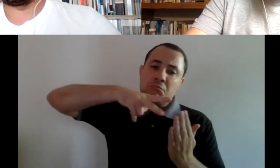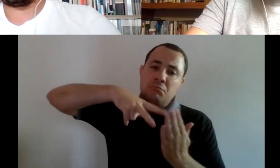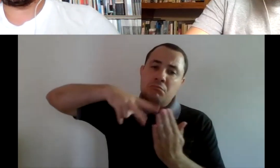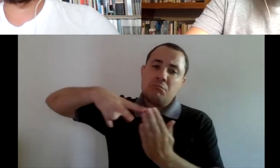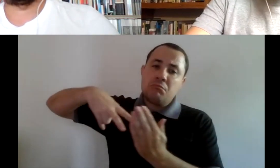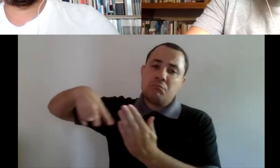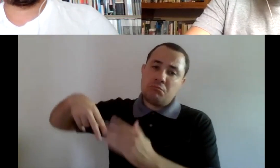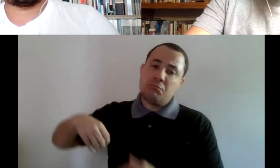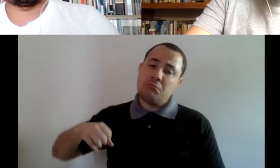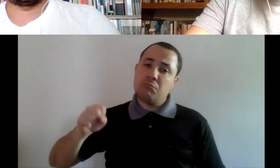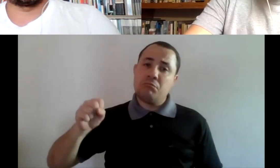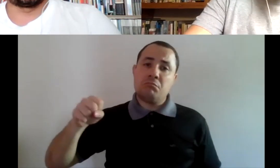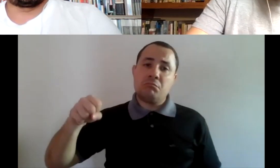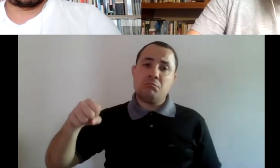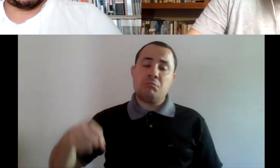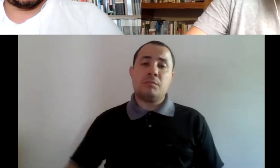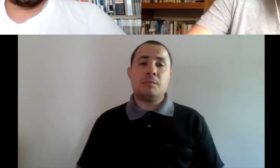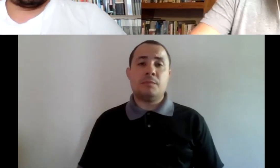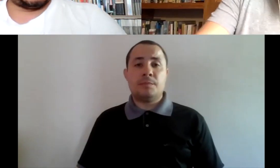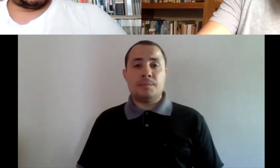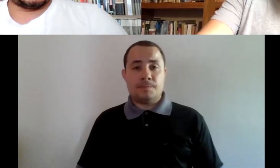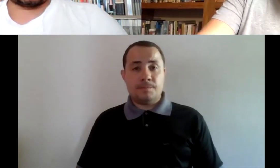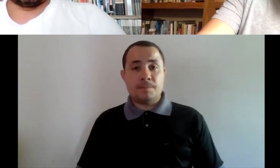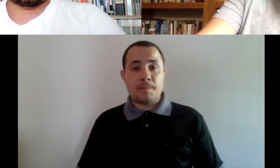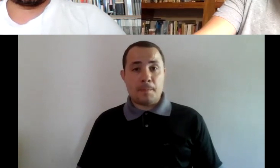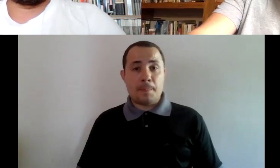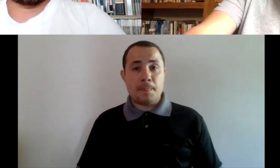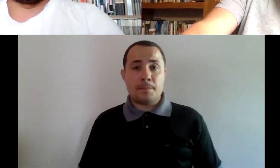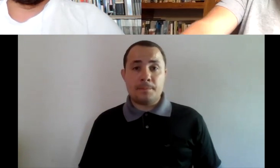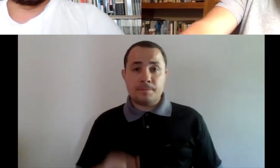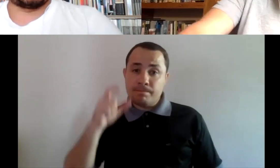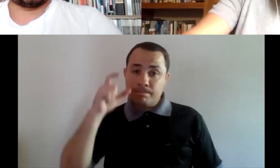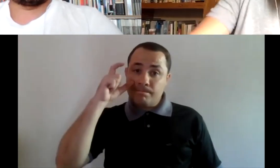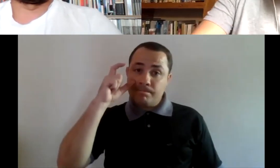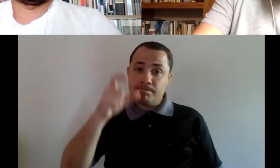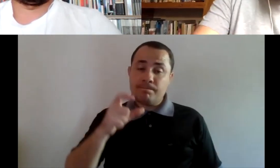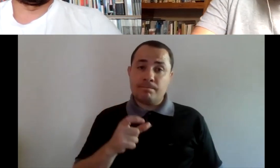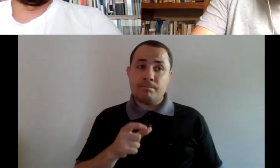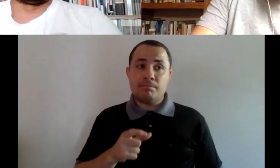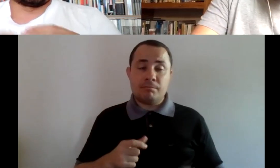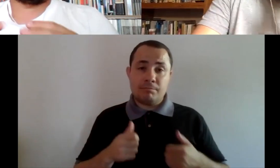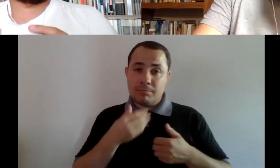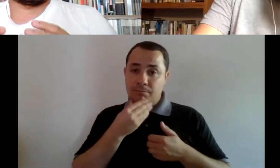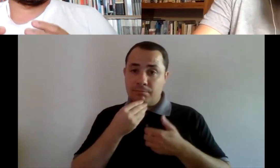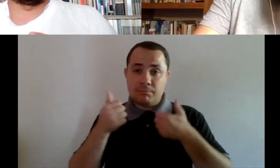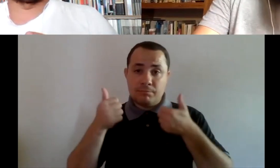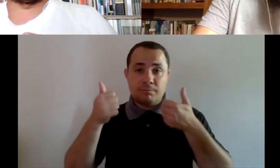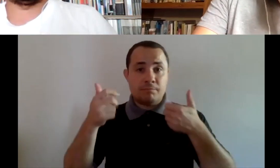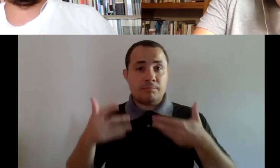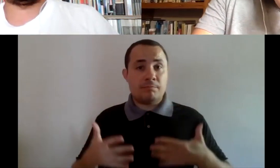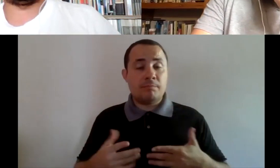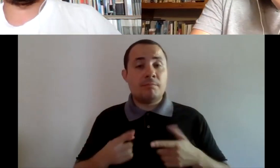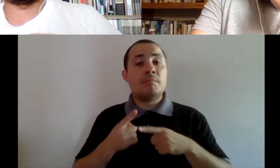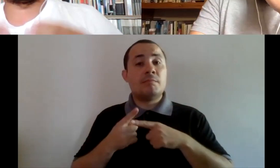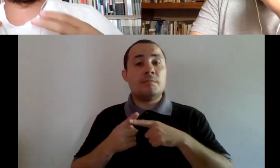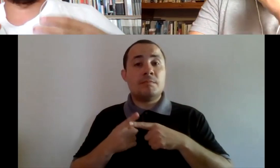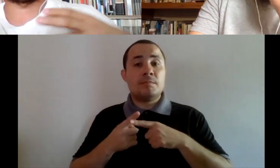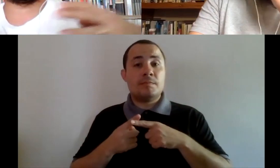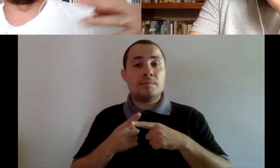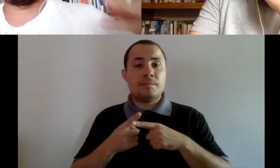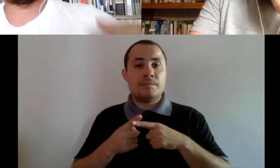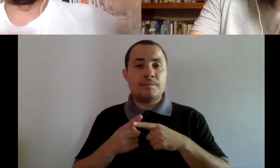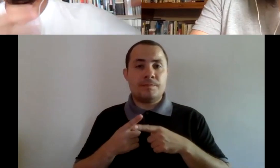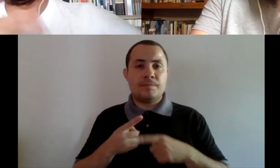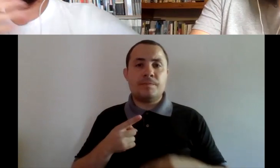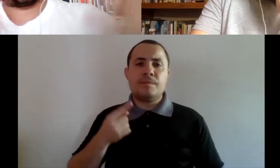se relacionem mais imediatamente. É interessantíssimo esse depoimento, porque mostra algo que a gente sabe